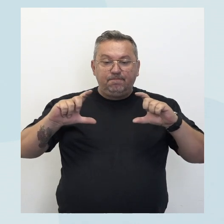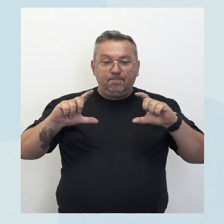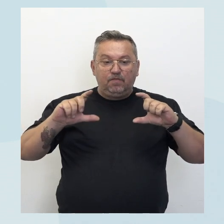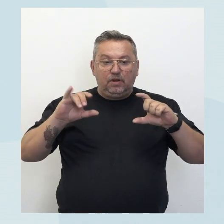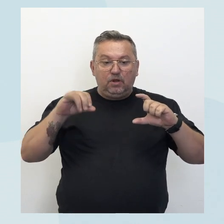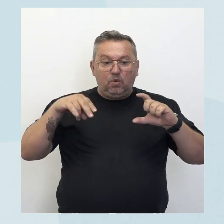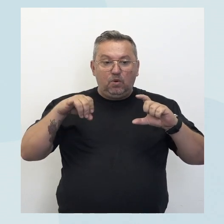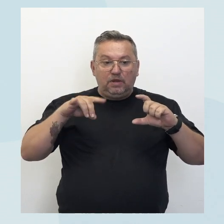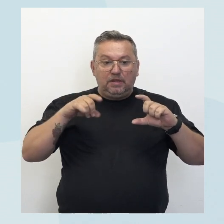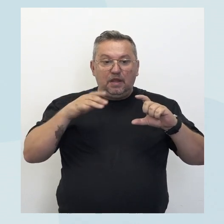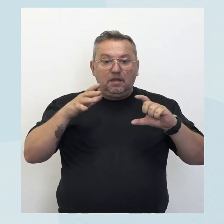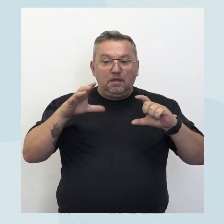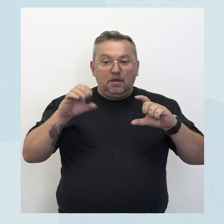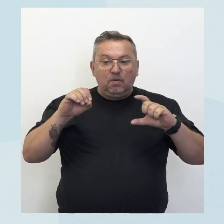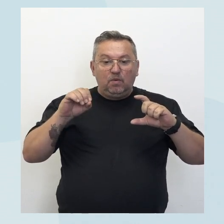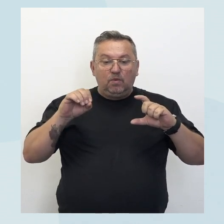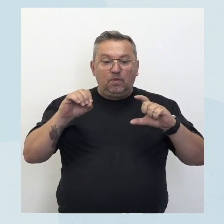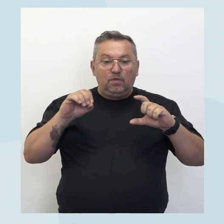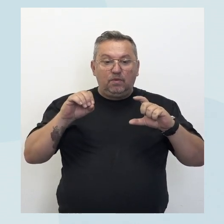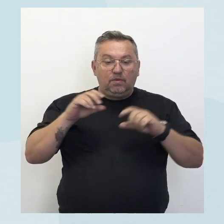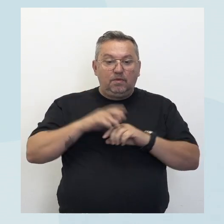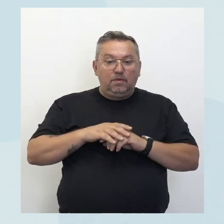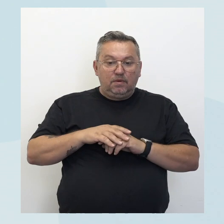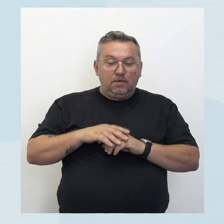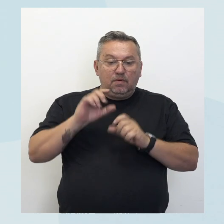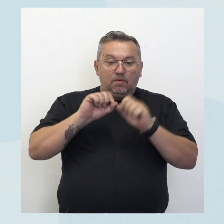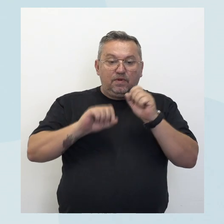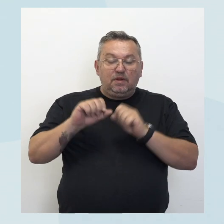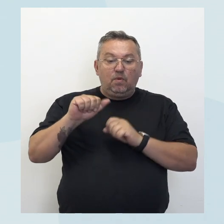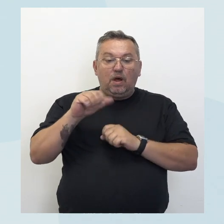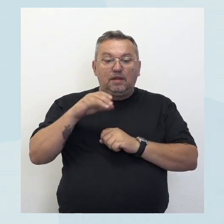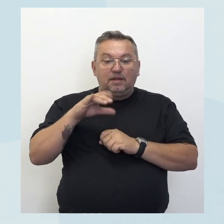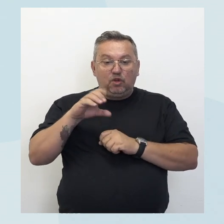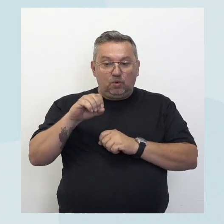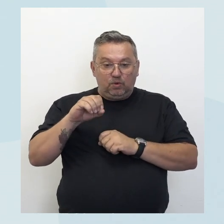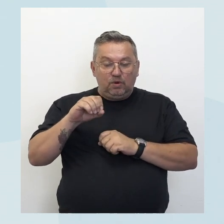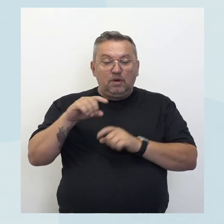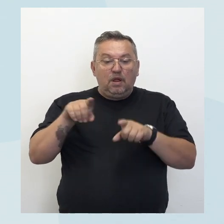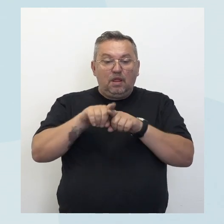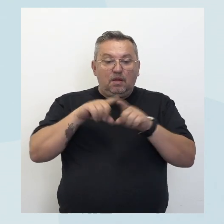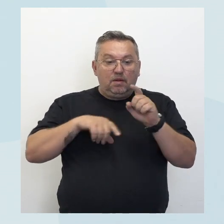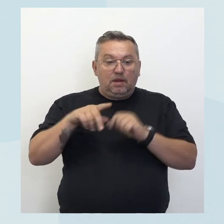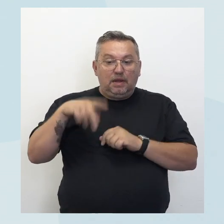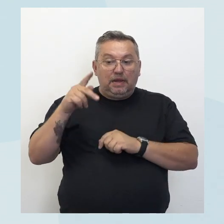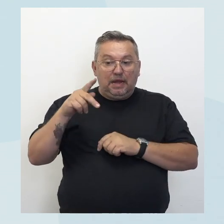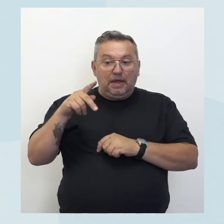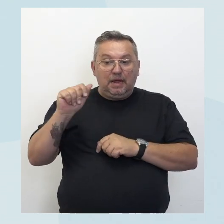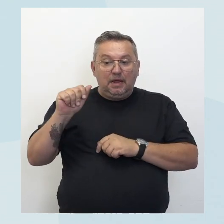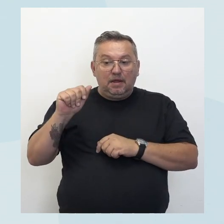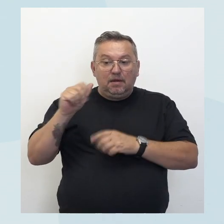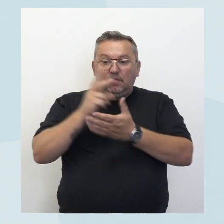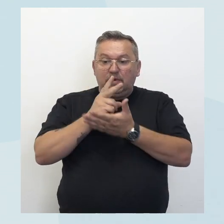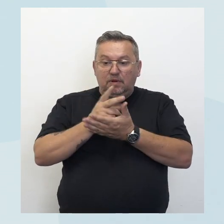ionização, né? É a formação, no caso, Ka do ácido. Estou ionizando quem? O ácido. Então, eu coloquei Ka. É a mesma coisa, eu